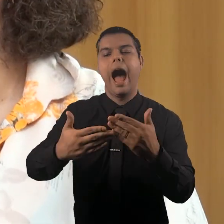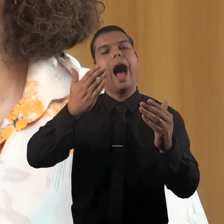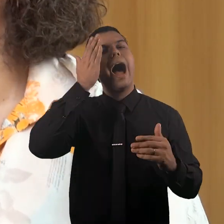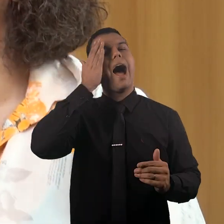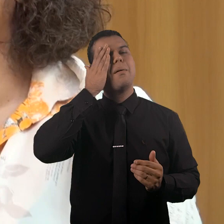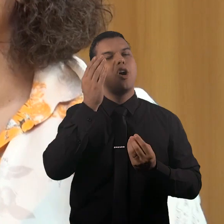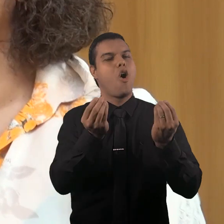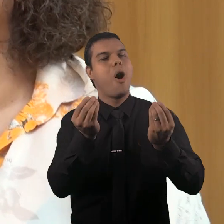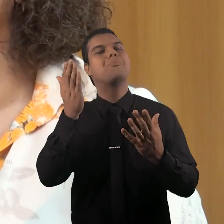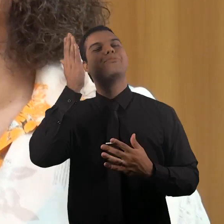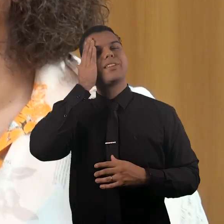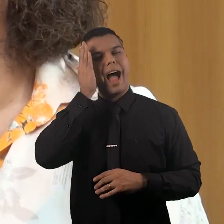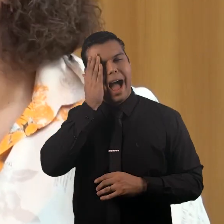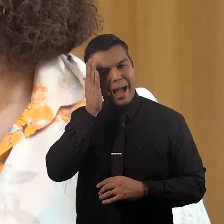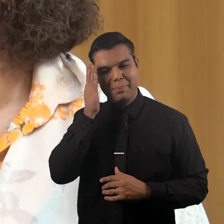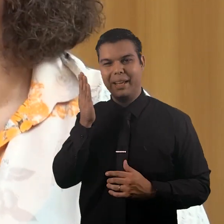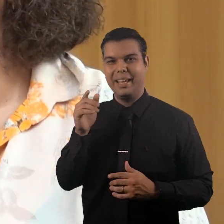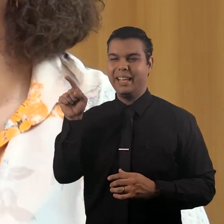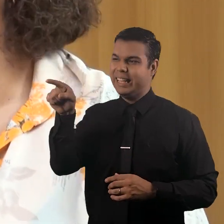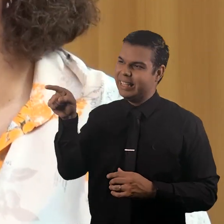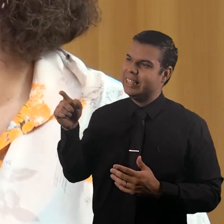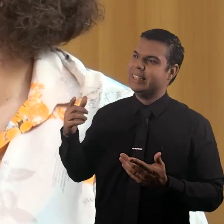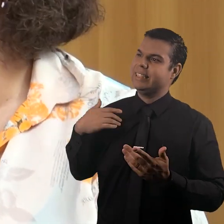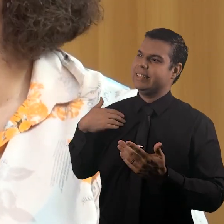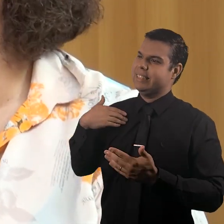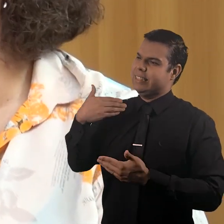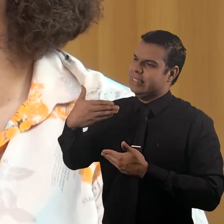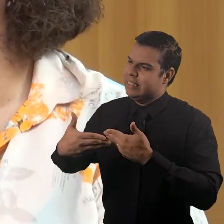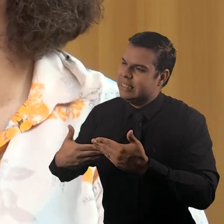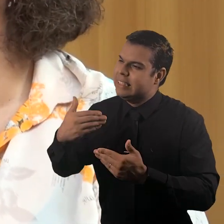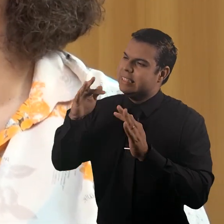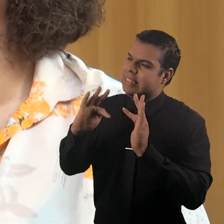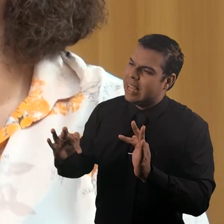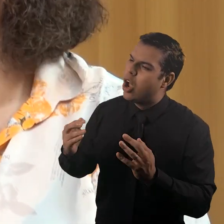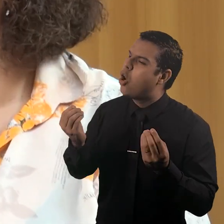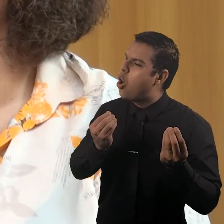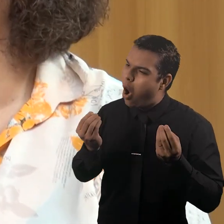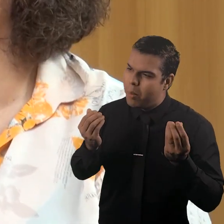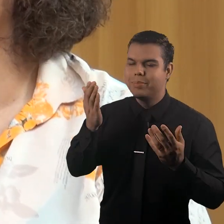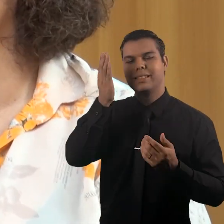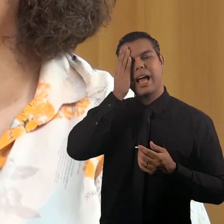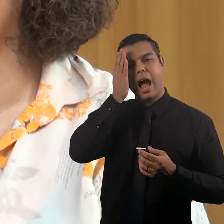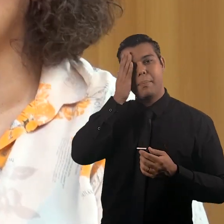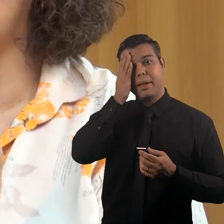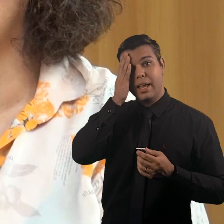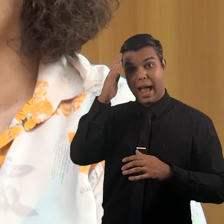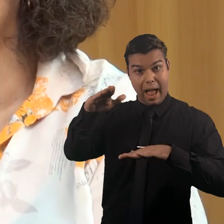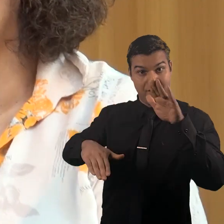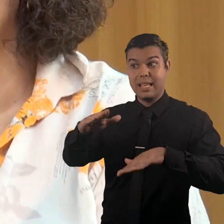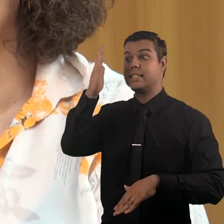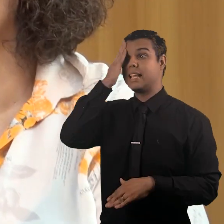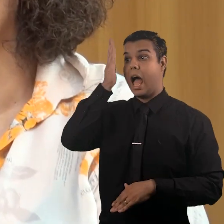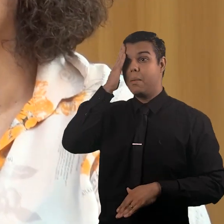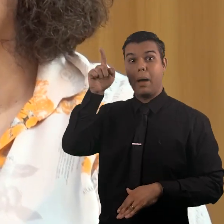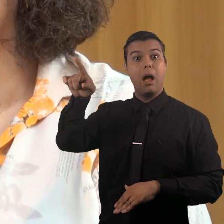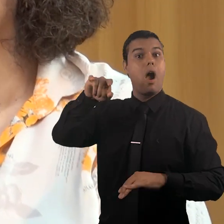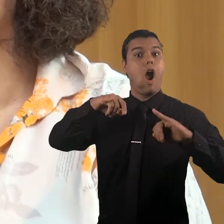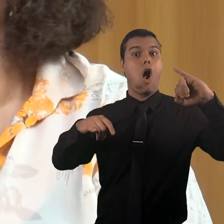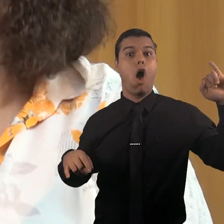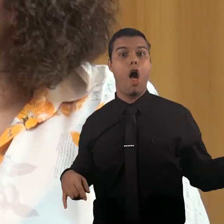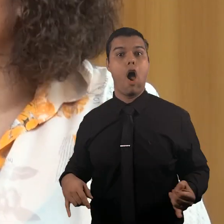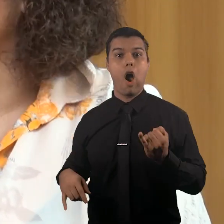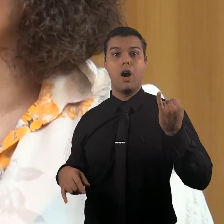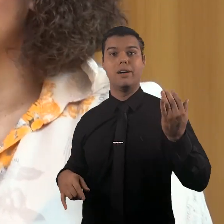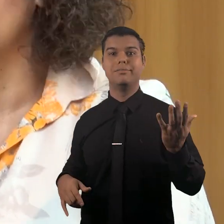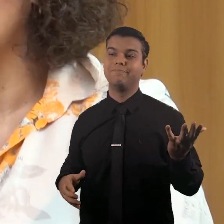processos, a gente sabe como não deixar essa porta vulnerável. E se mesmo sabendo a gente foi vítima disso...